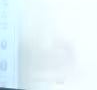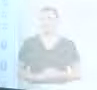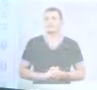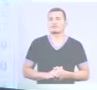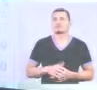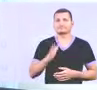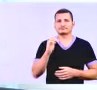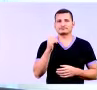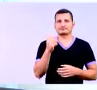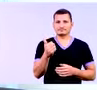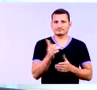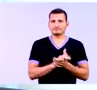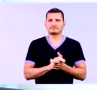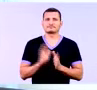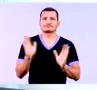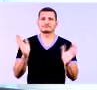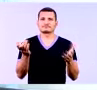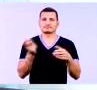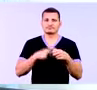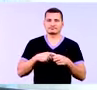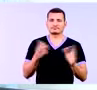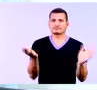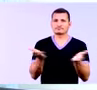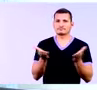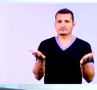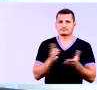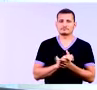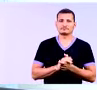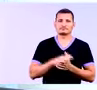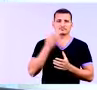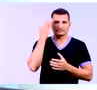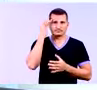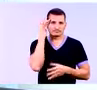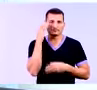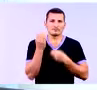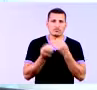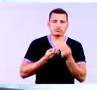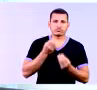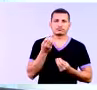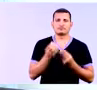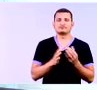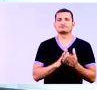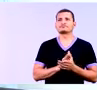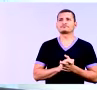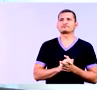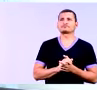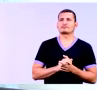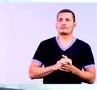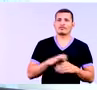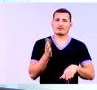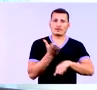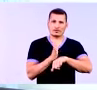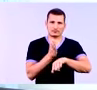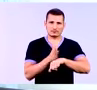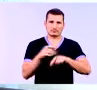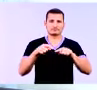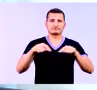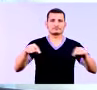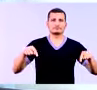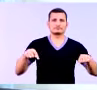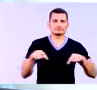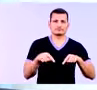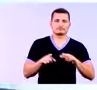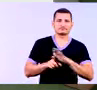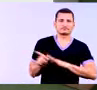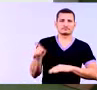Olá, gente. Estamos de volta. Vamos agora entender e trabalhar um pouquinho na nossa atividade de sala. Professor